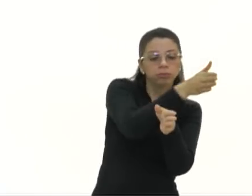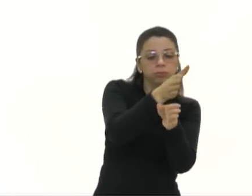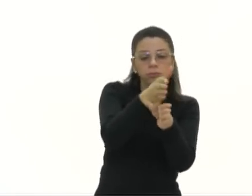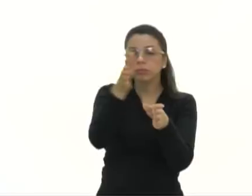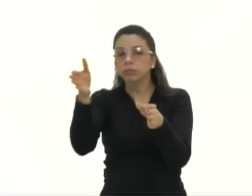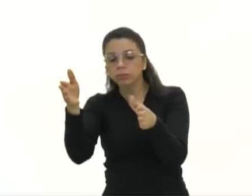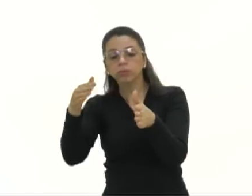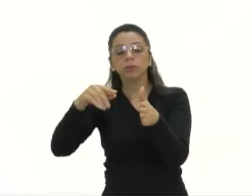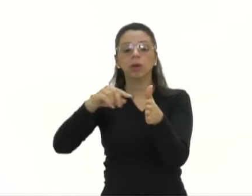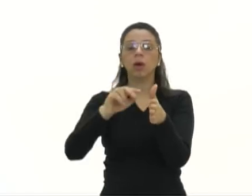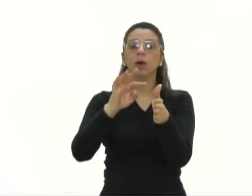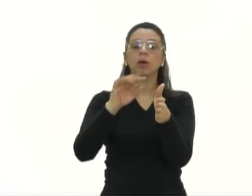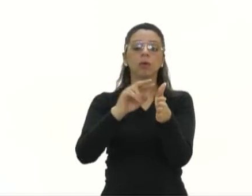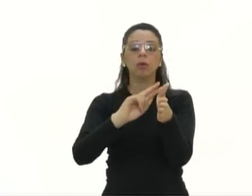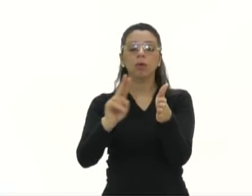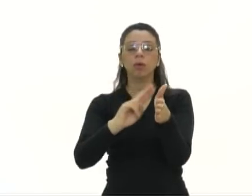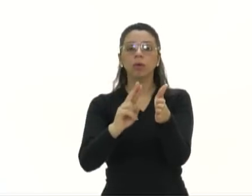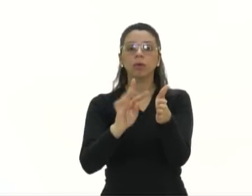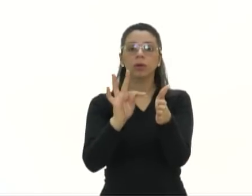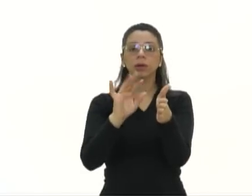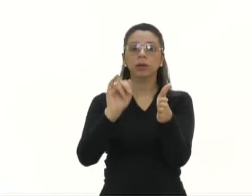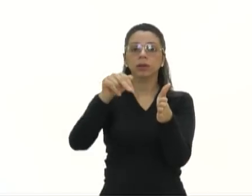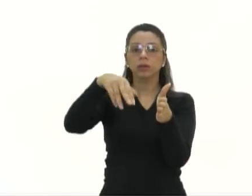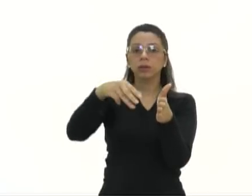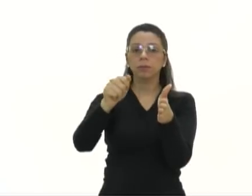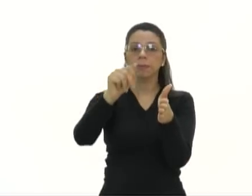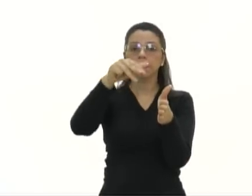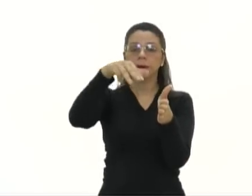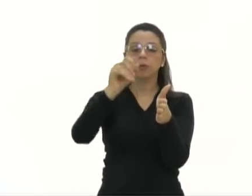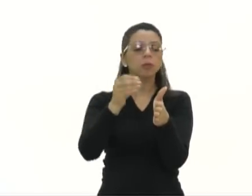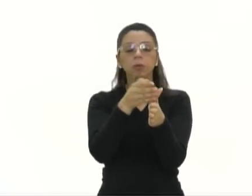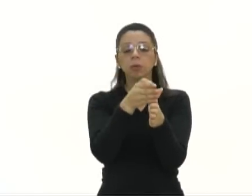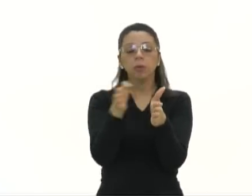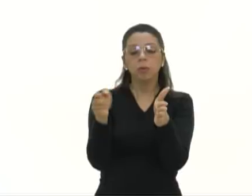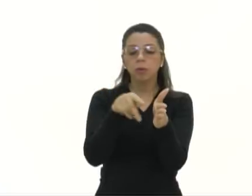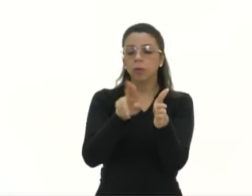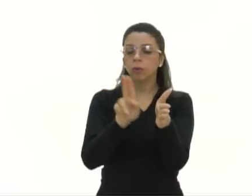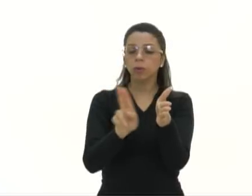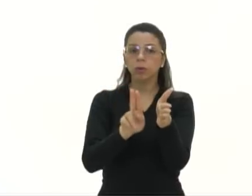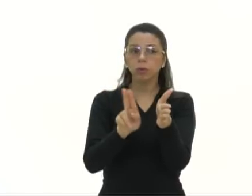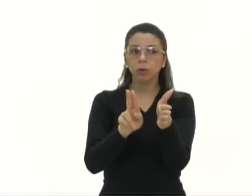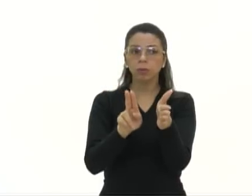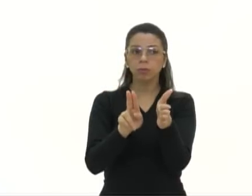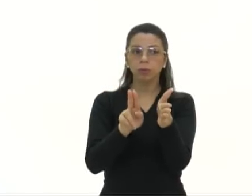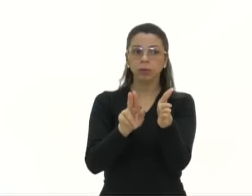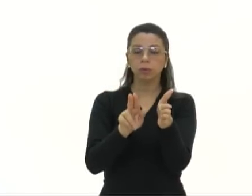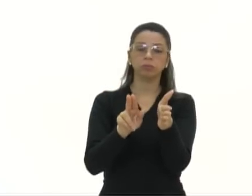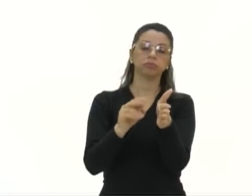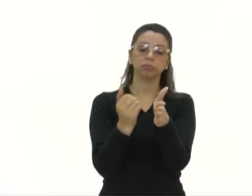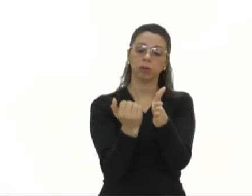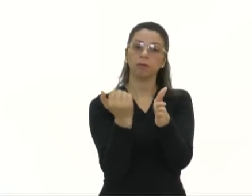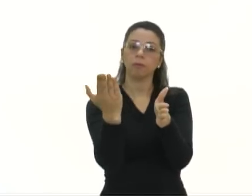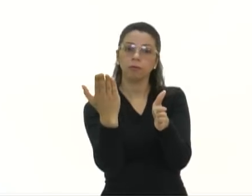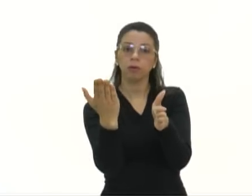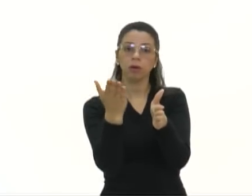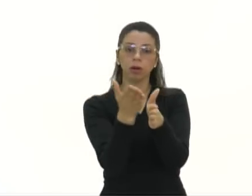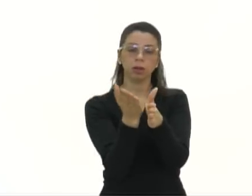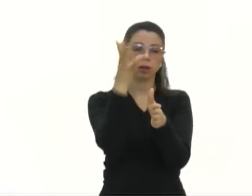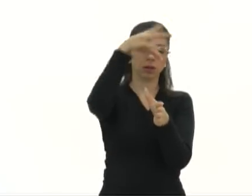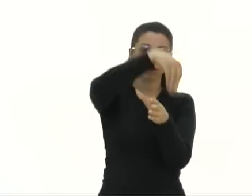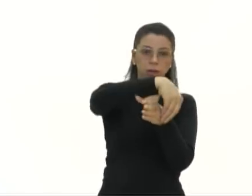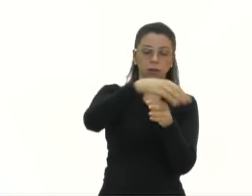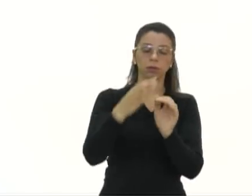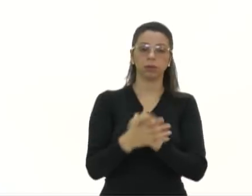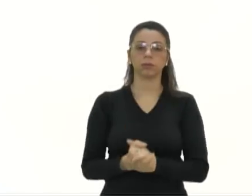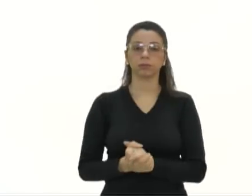região de outra região. Que regiões são essas? Letra A orelha externa com a orelha interna. Letra